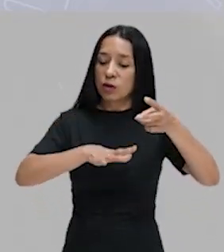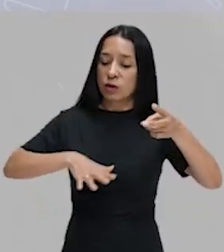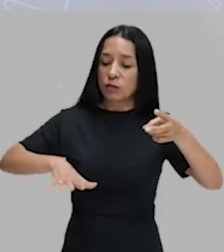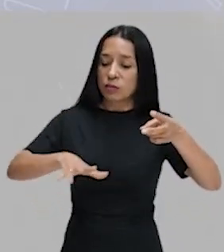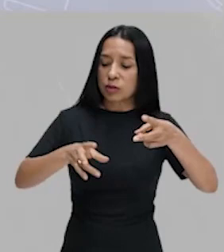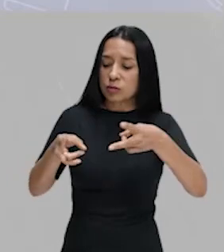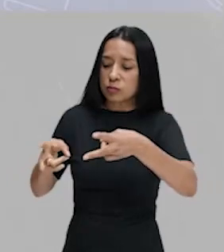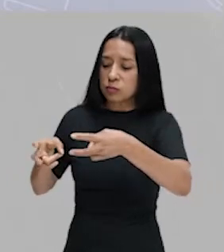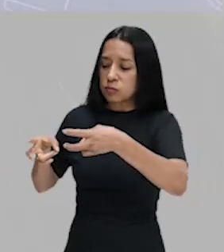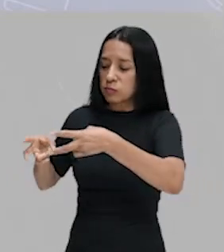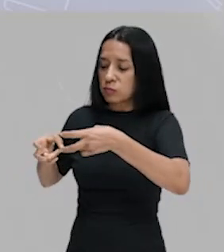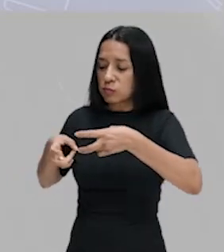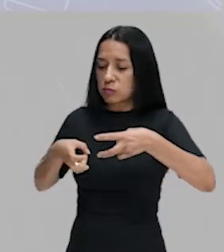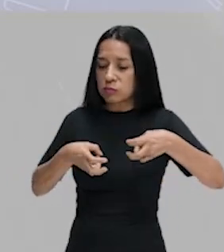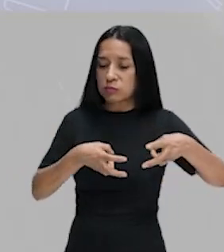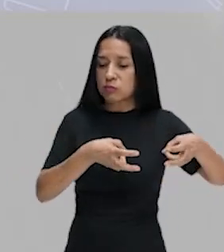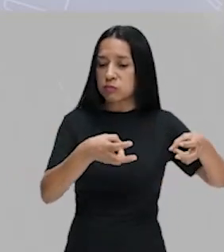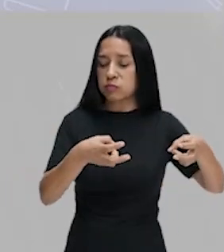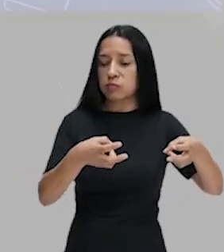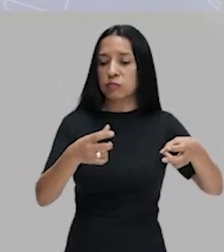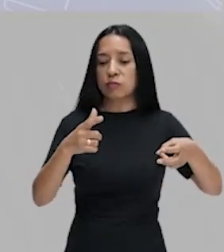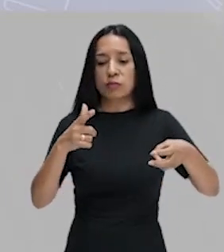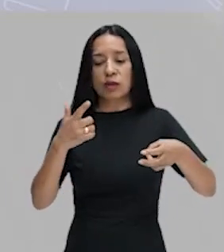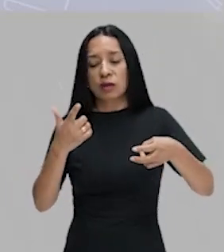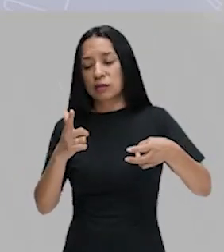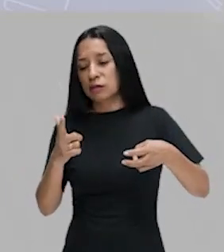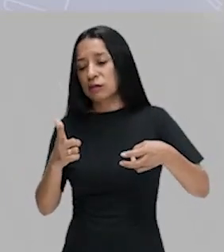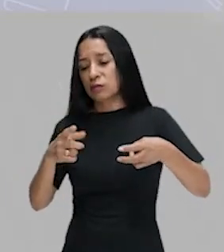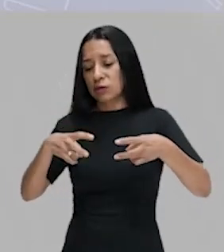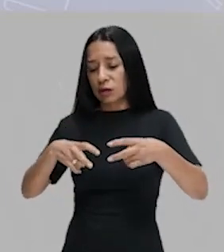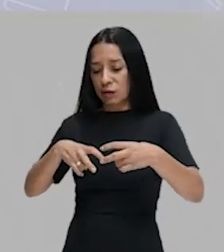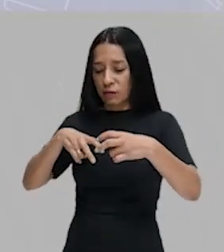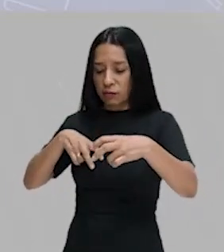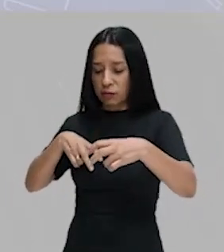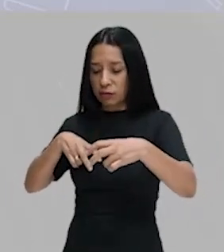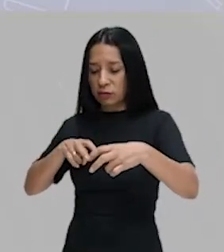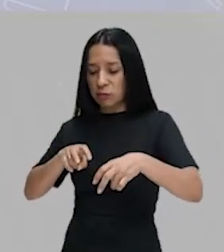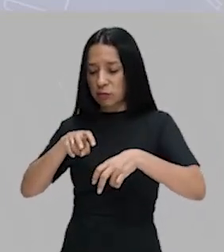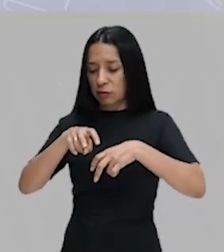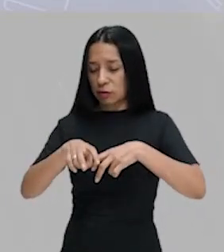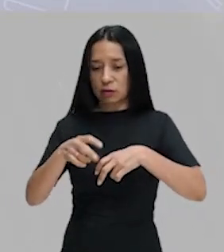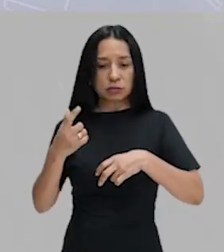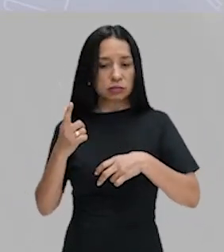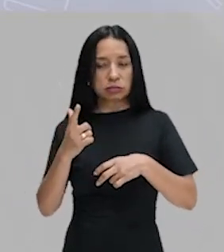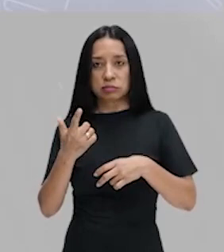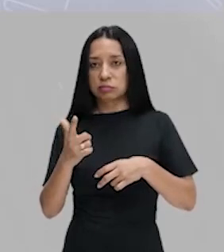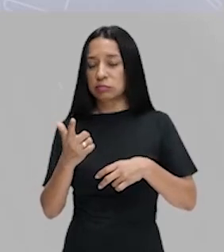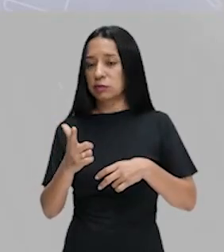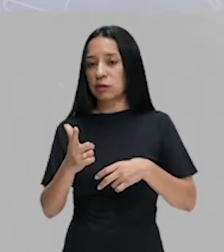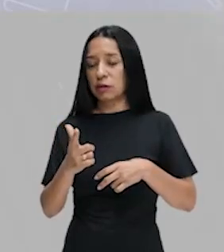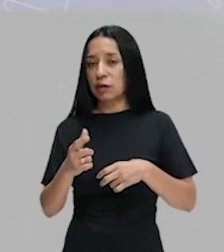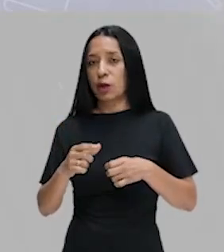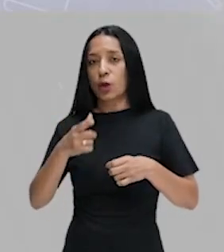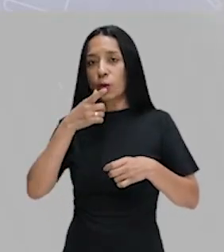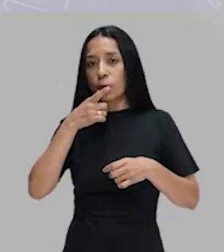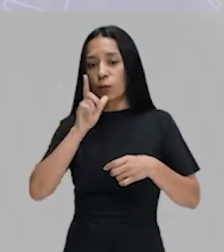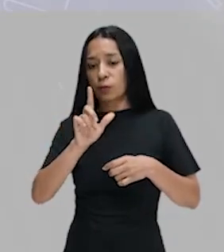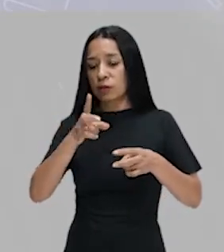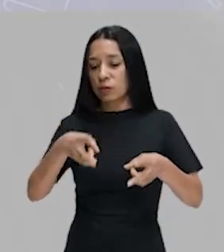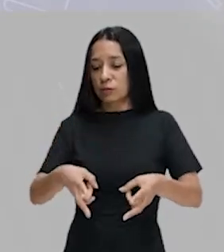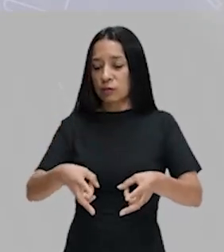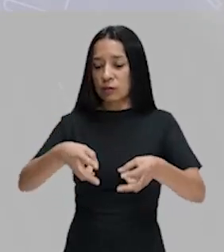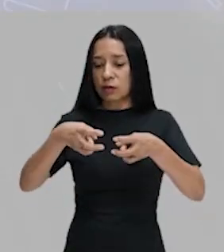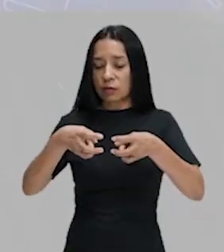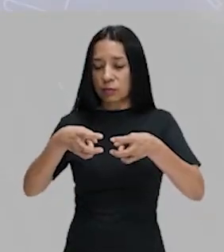seus lados. Tá? Ele não tem o lado da frente ou o lado de trás. Ele consegue capturar